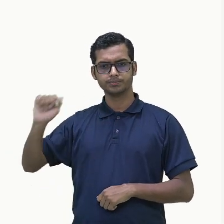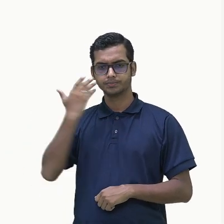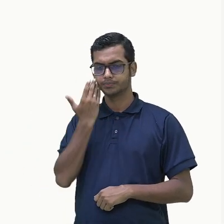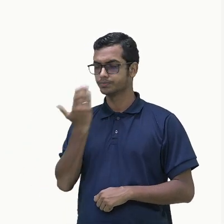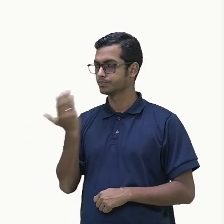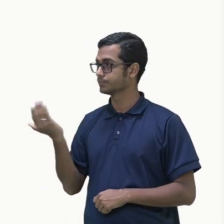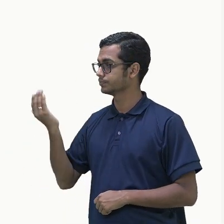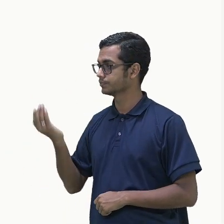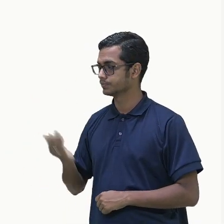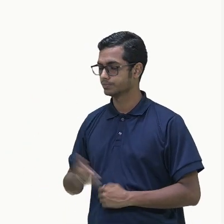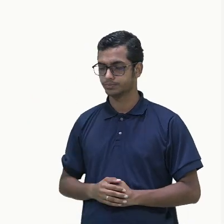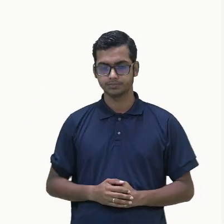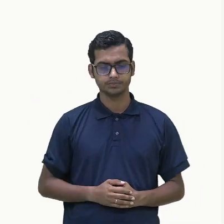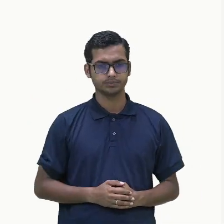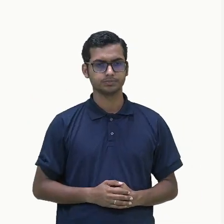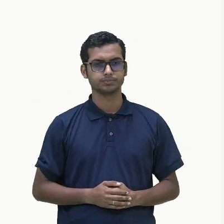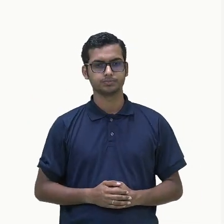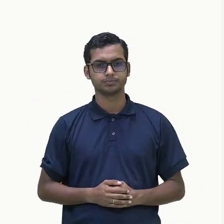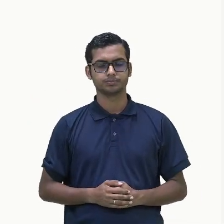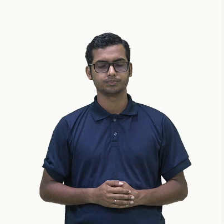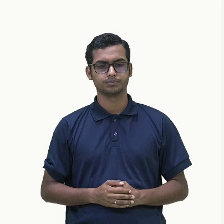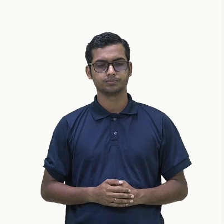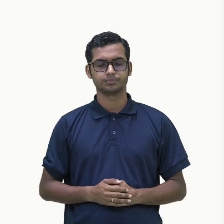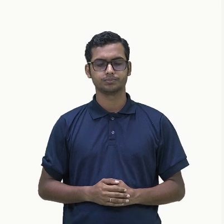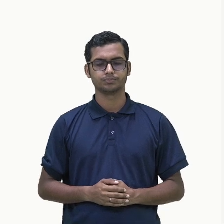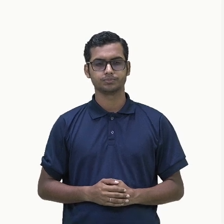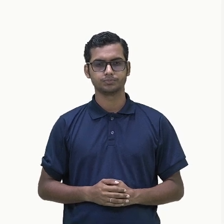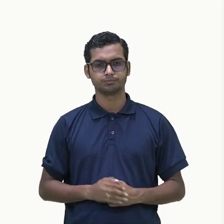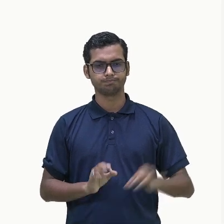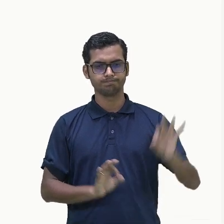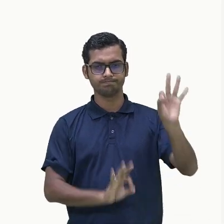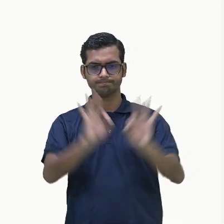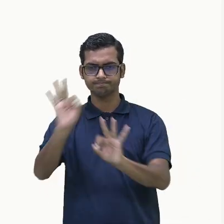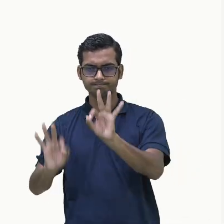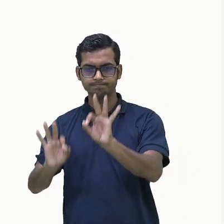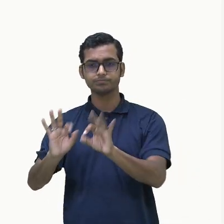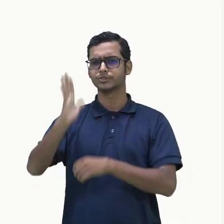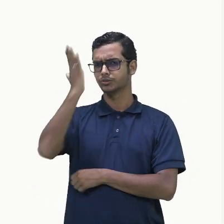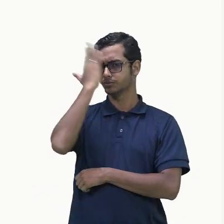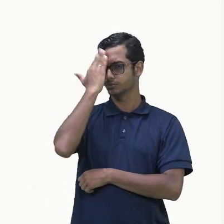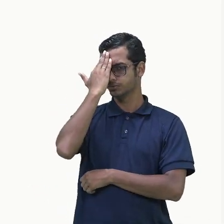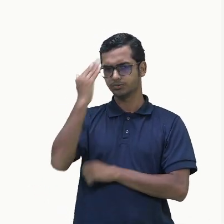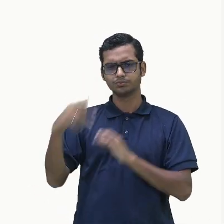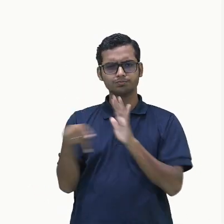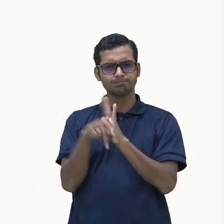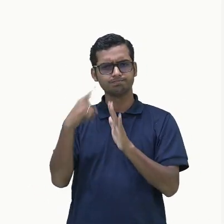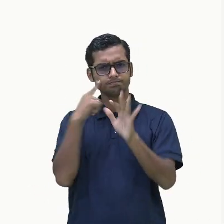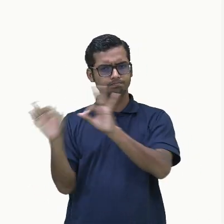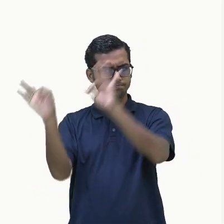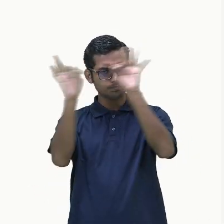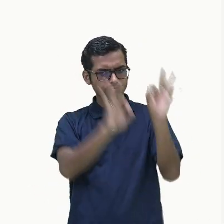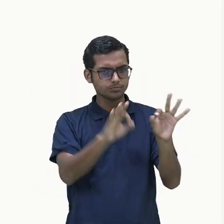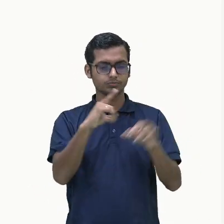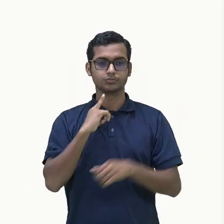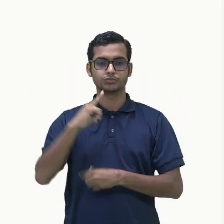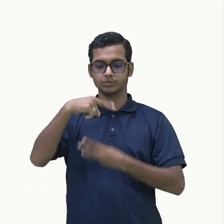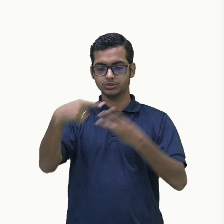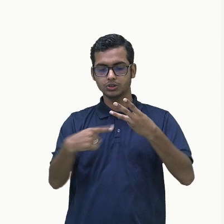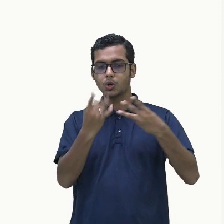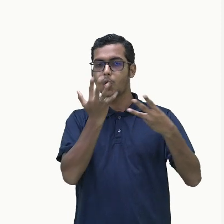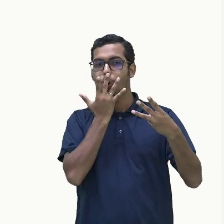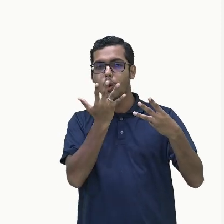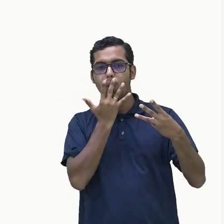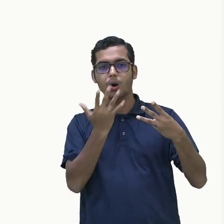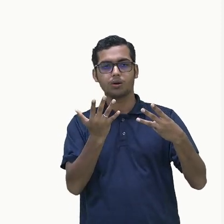Gente, ó, nós sabemos, segundo o problema, que vão ser 3 cores de tinta: a